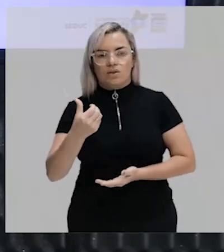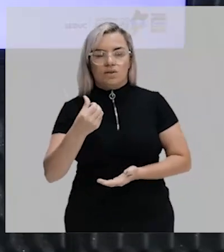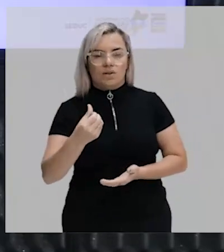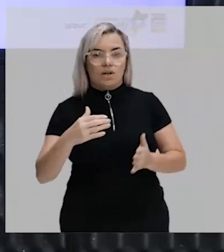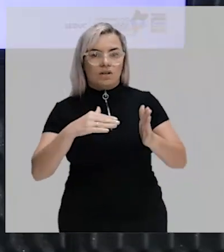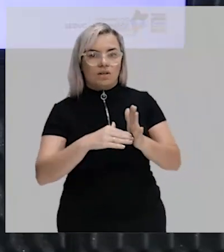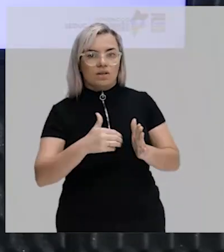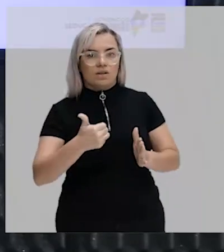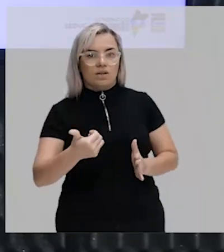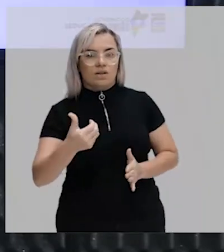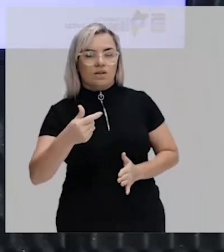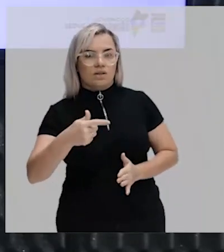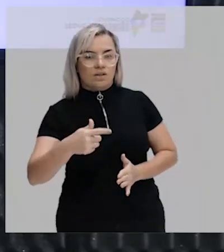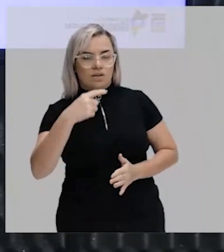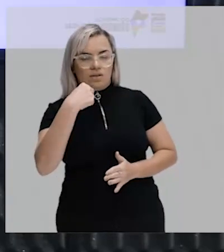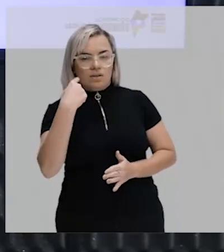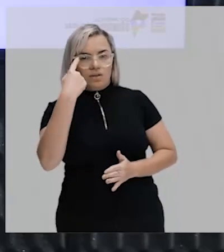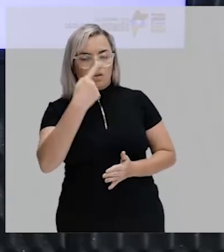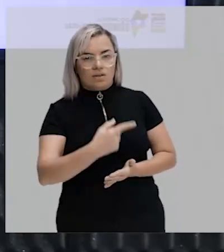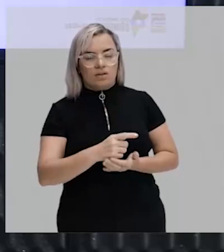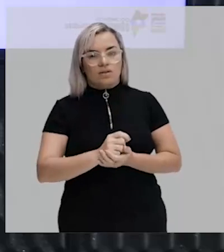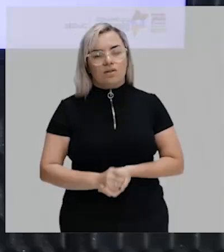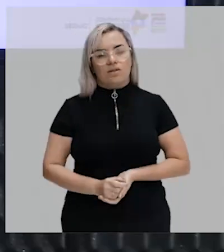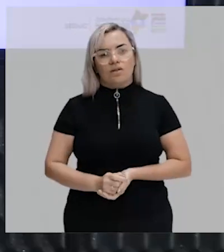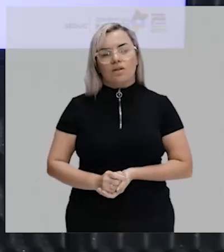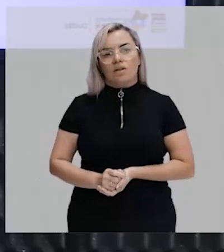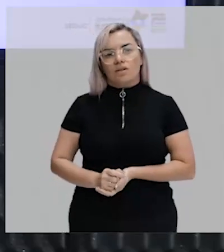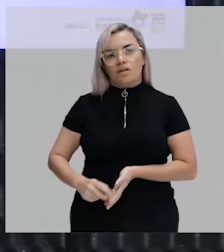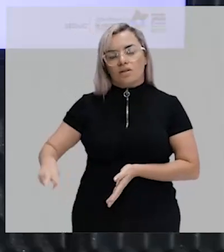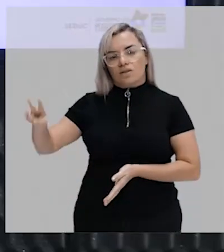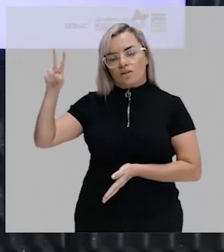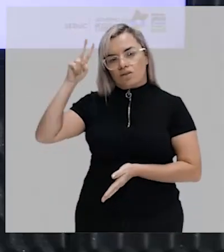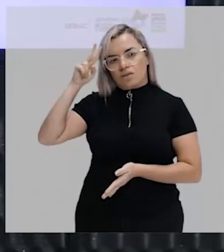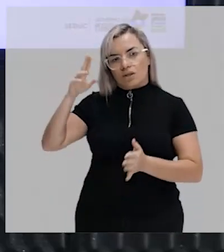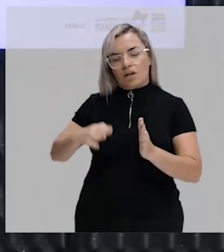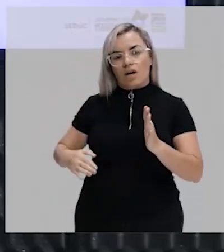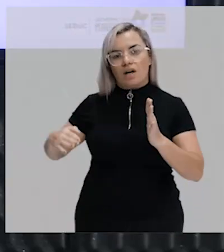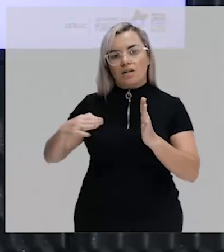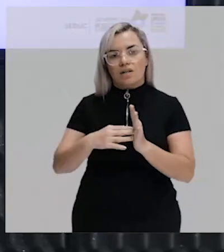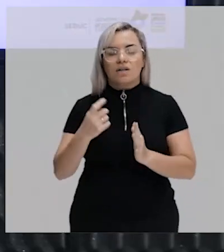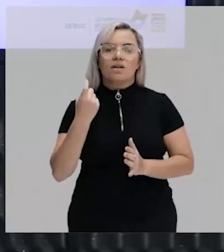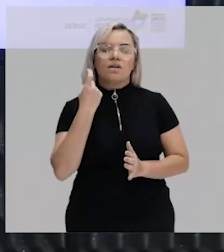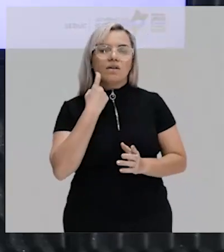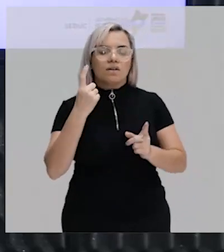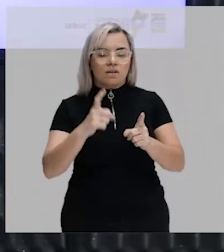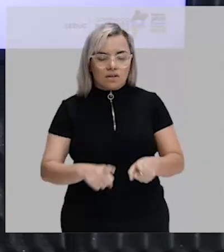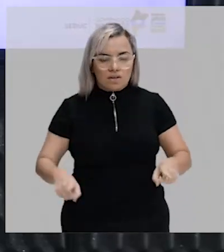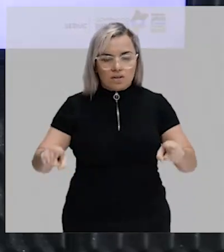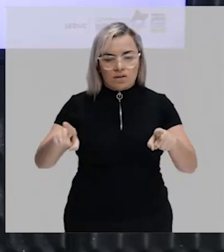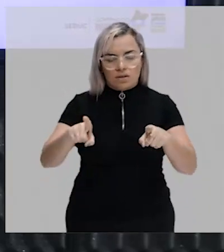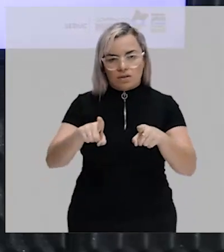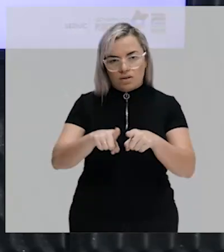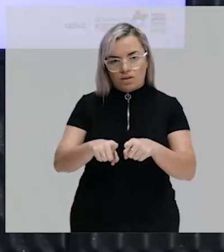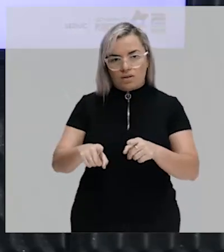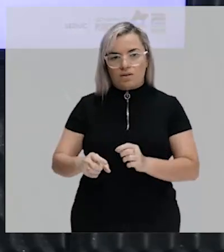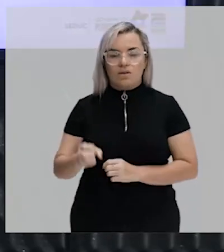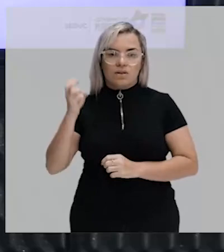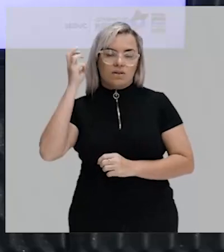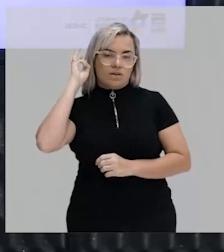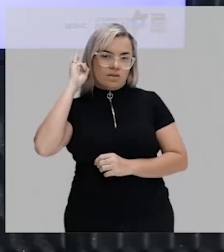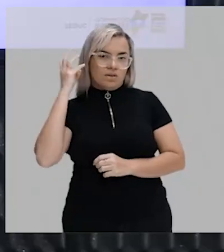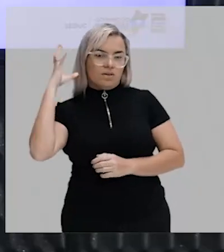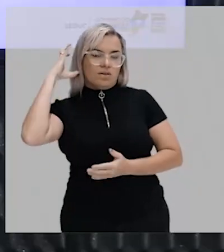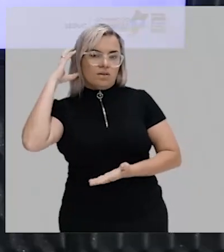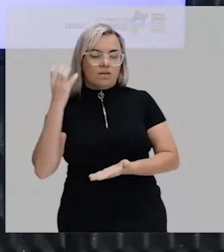às 17, de segunda a sexta, para você. Também tem lá no Spotify o podcast